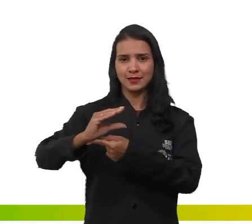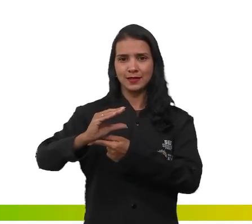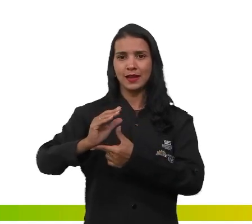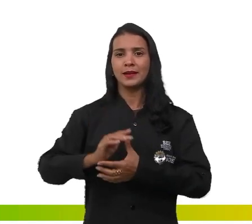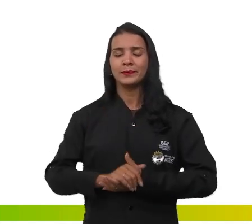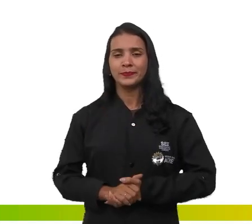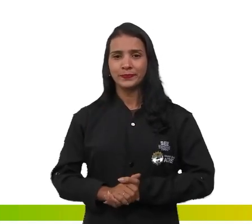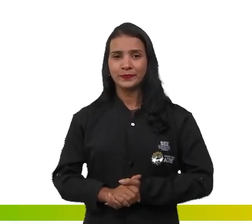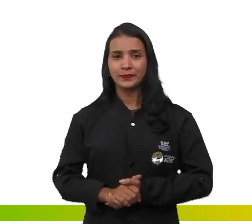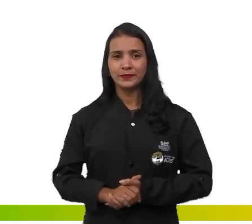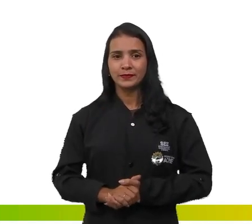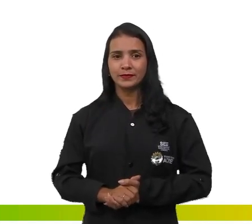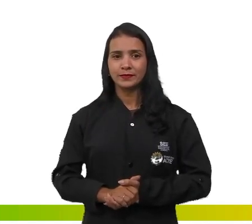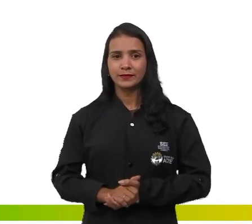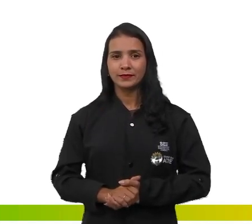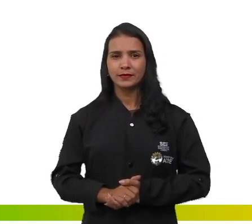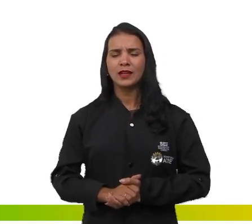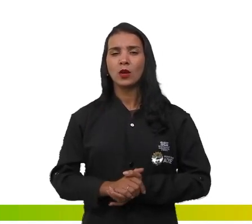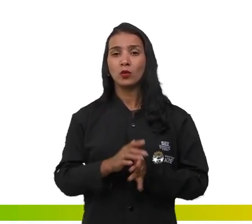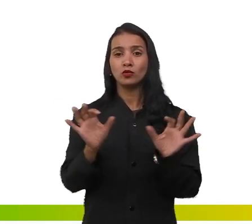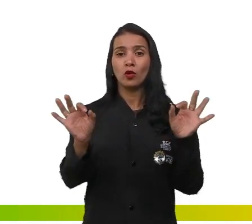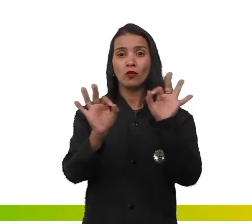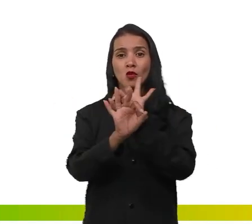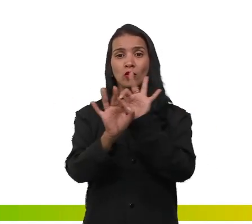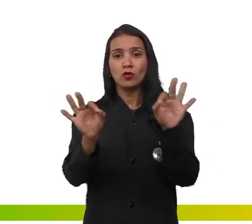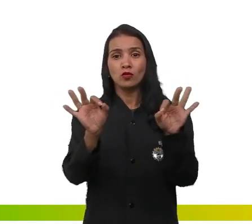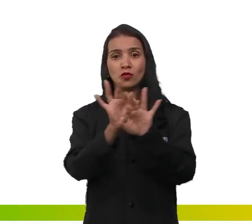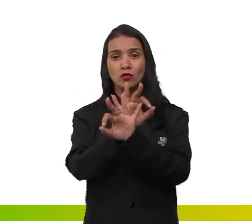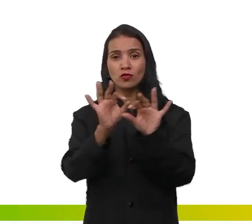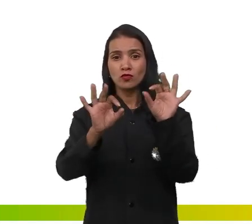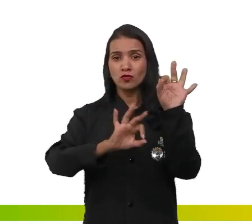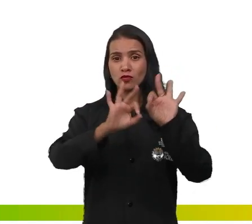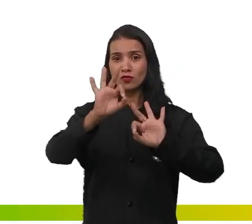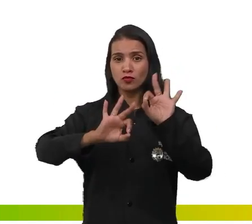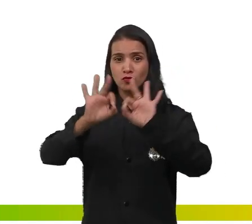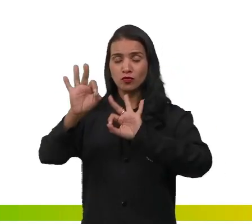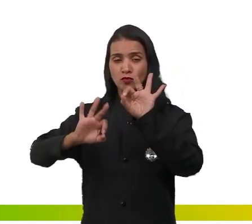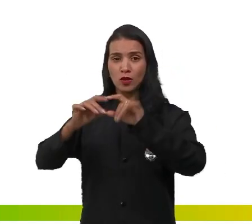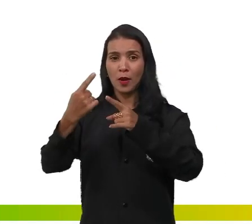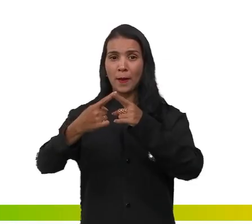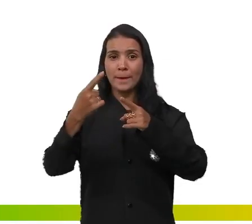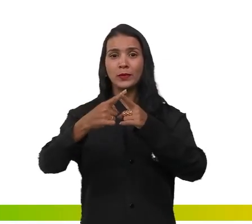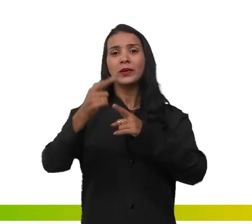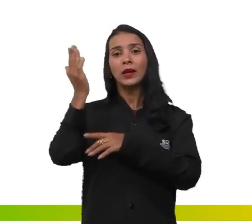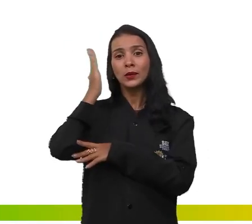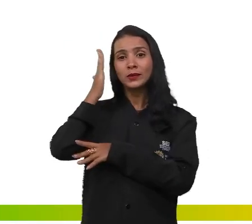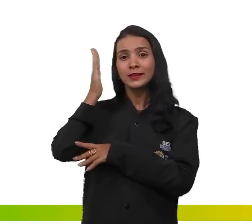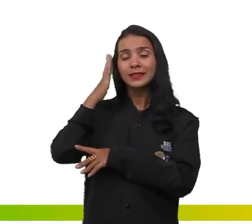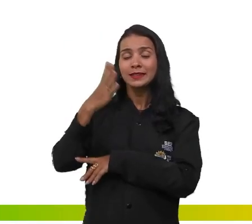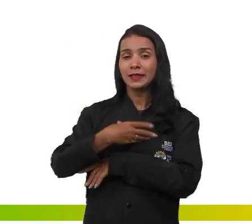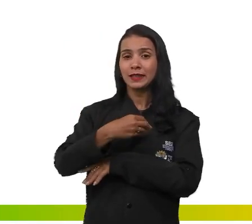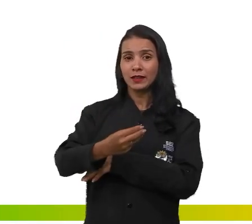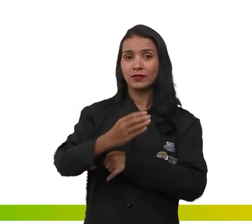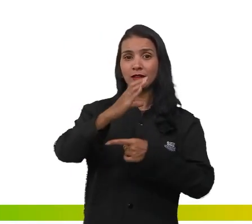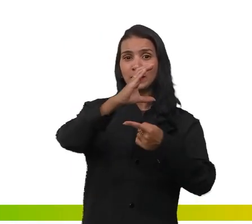Tá? Fazendo aquela jogada, eu sei que a filha é Czão e Czinho. Por quê?